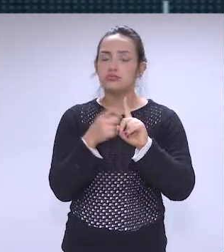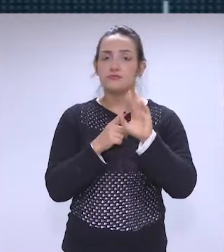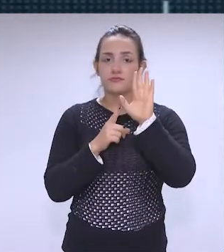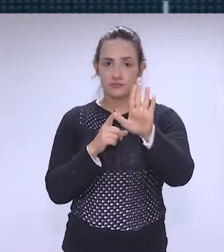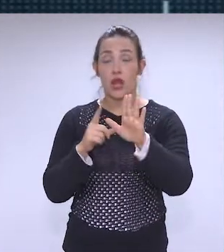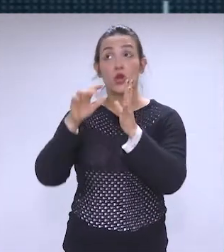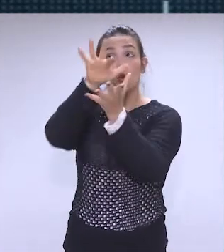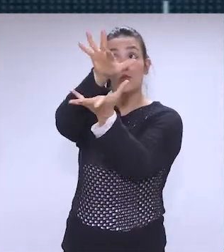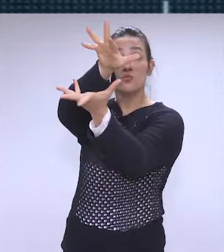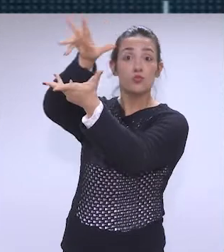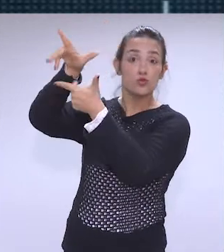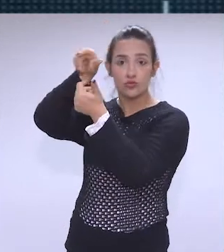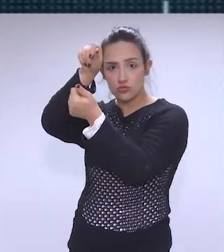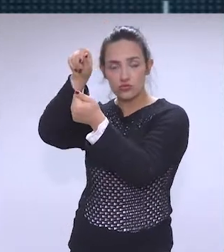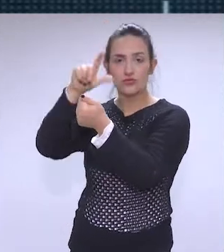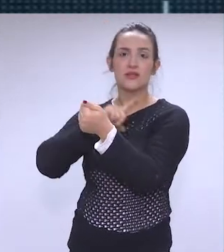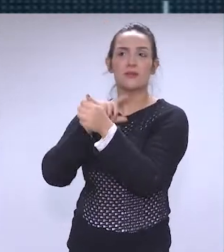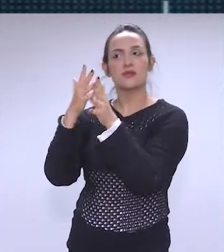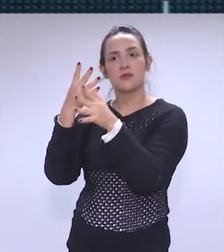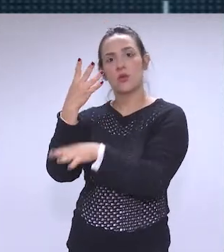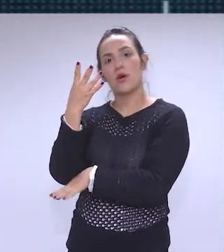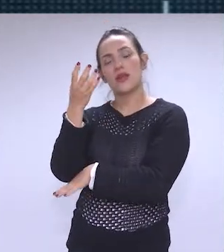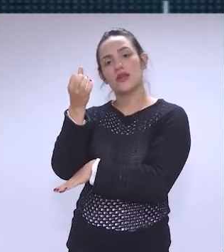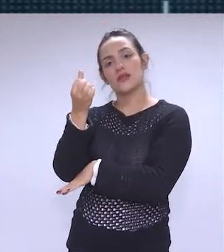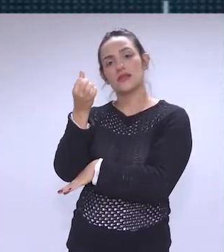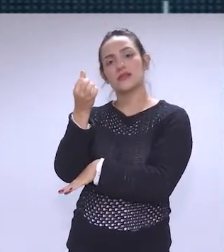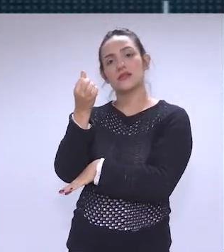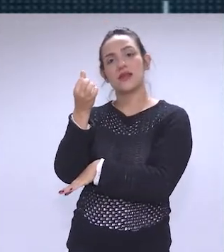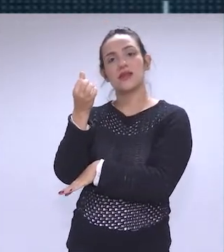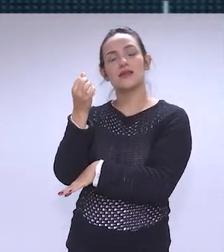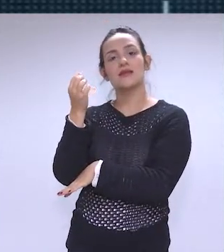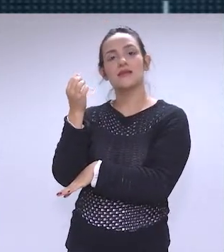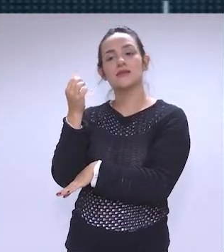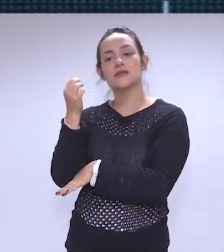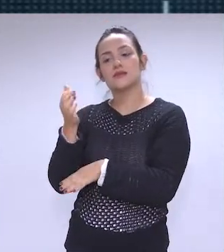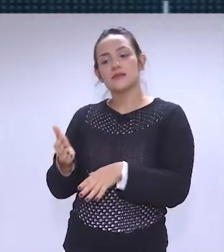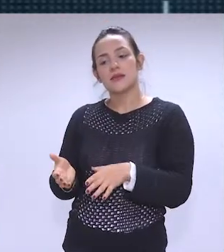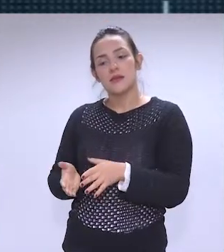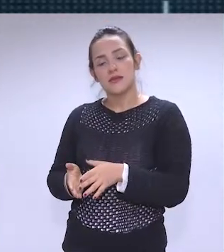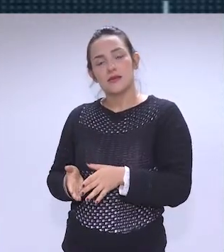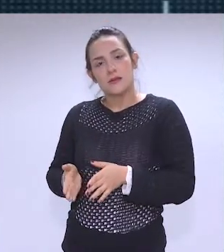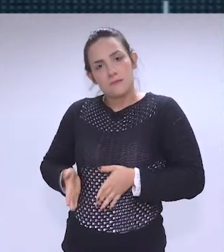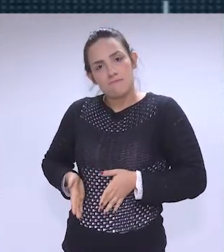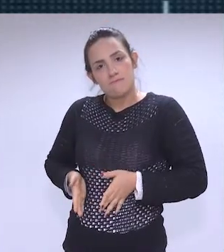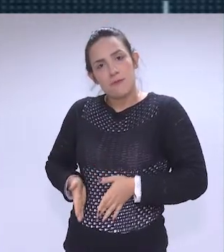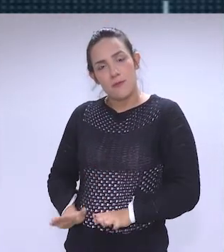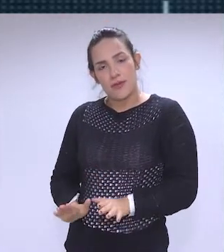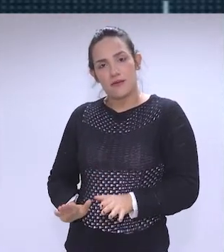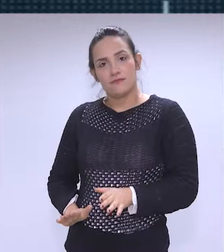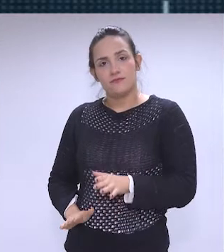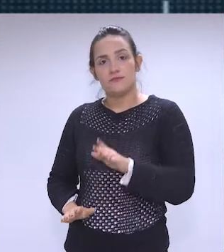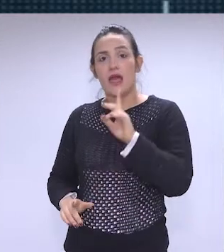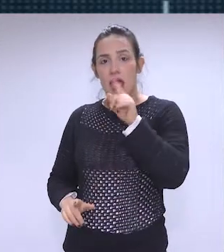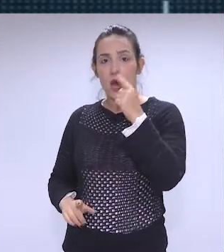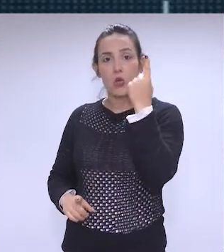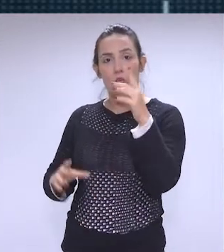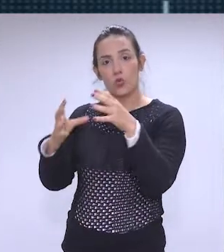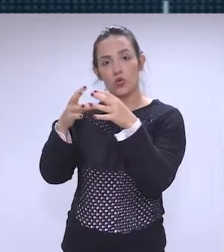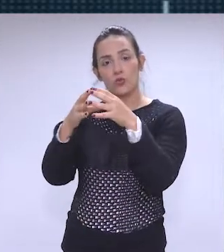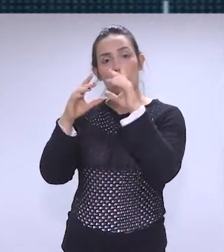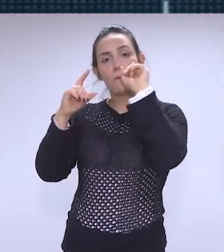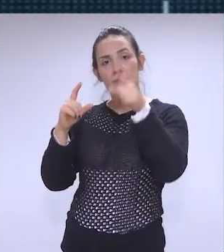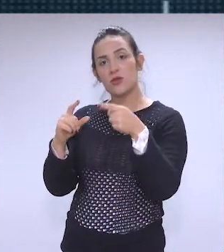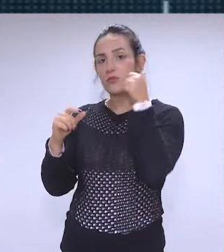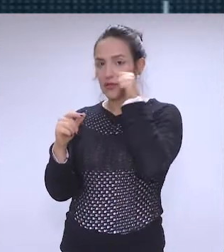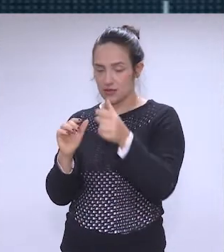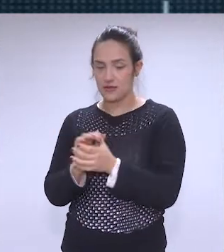taxa mundial de gravidez na adolescência é estimada em 46 nascimentos para cada 1.000 meninas, por aqui são quase 69 para